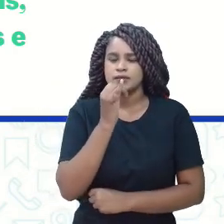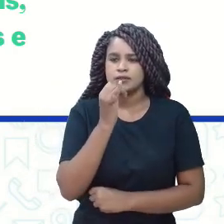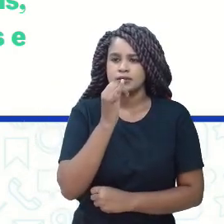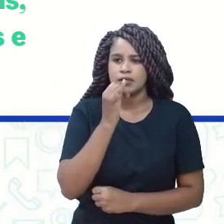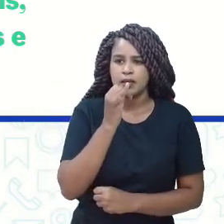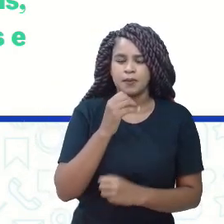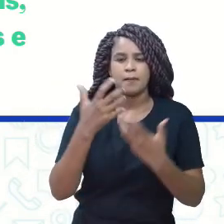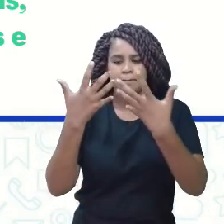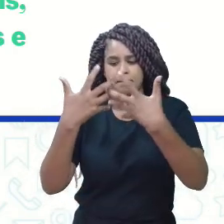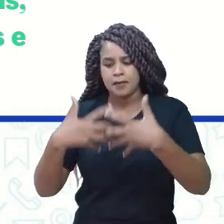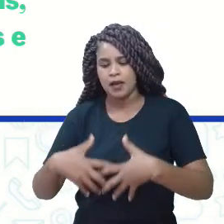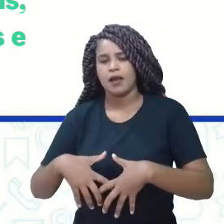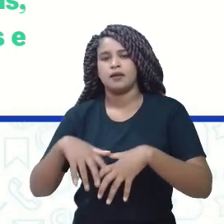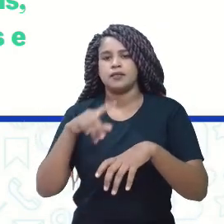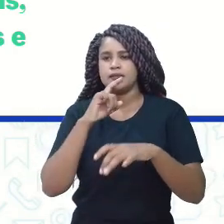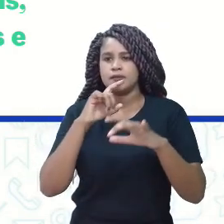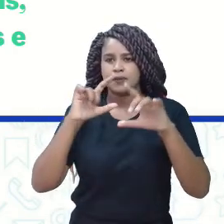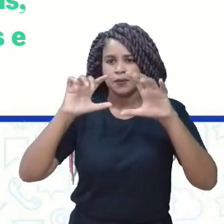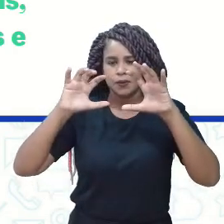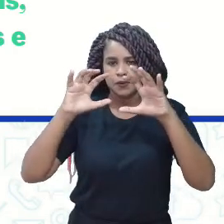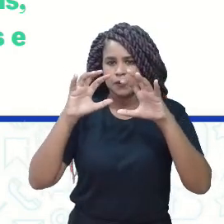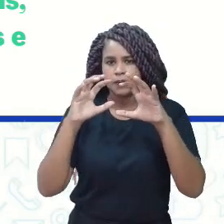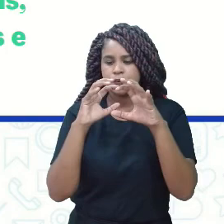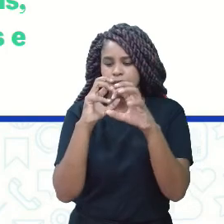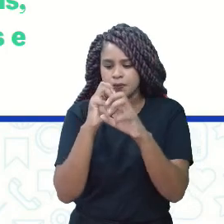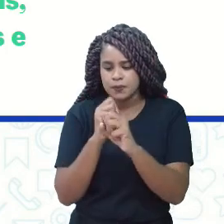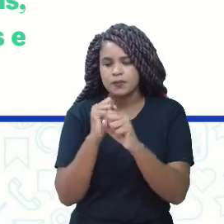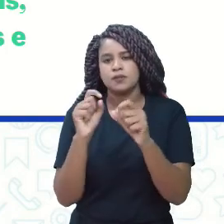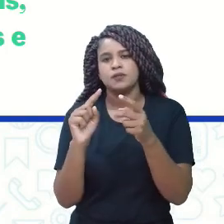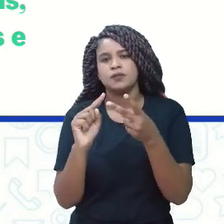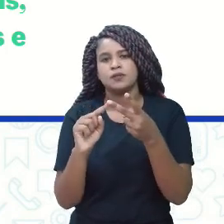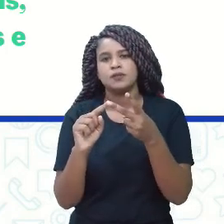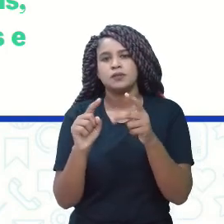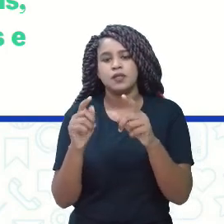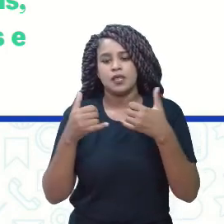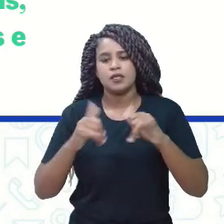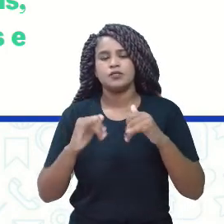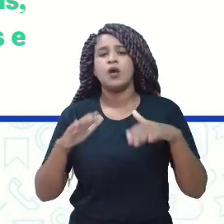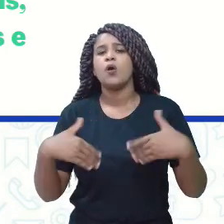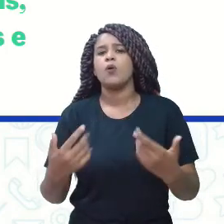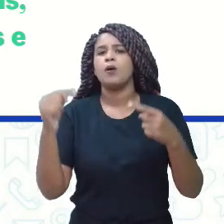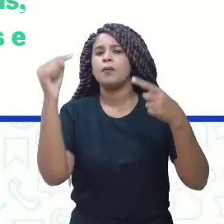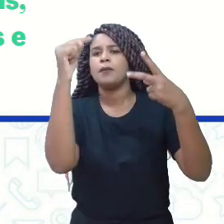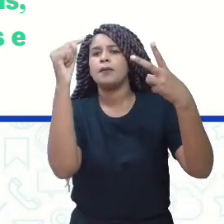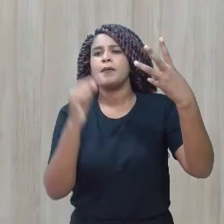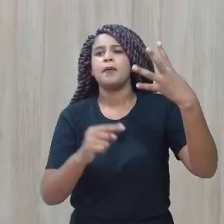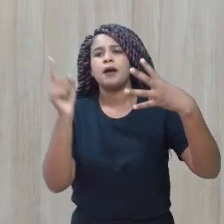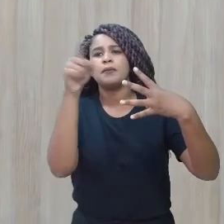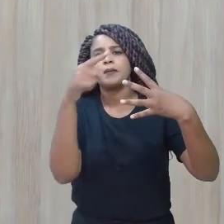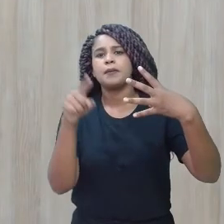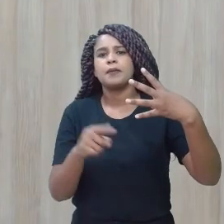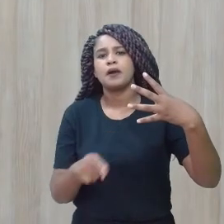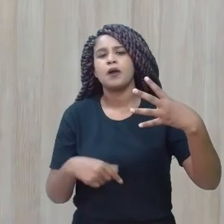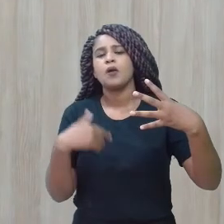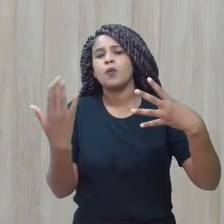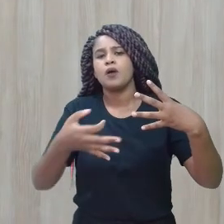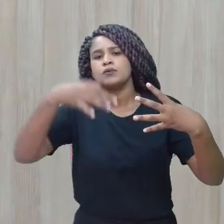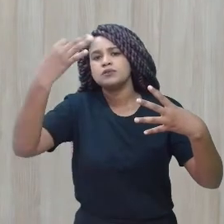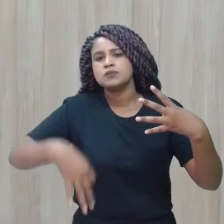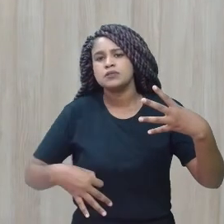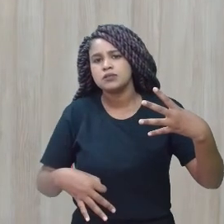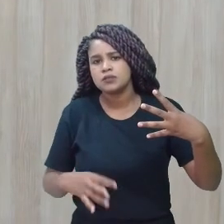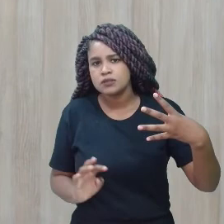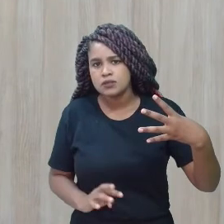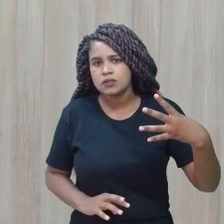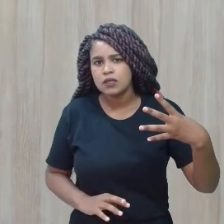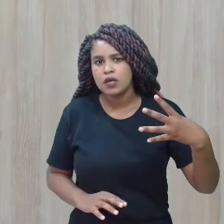mover máquinas, resfriar peças e gerar energia. Então, qual dessas alternativas, né, é a correta para